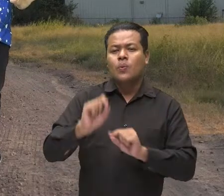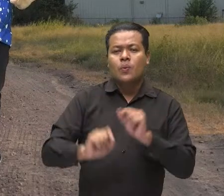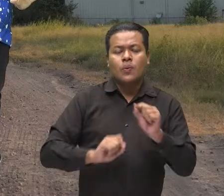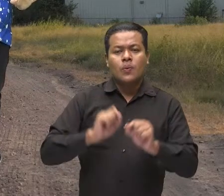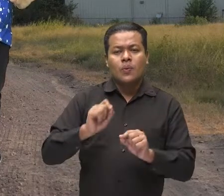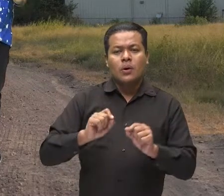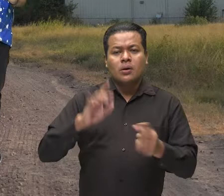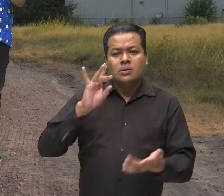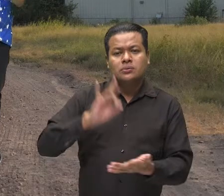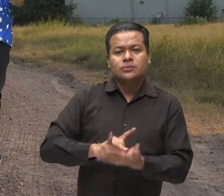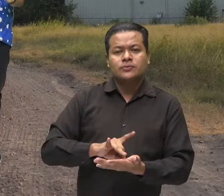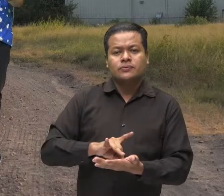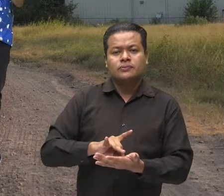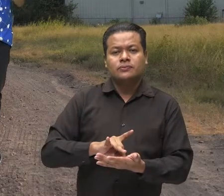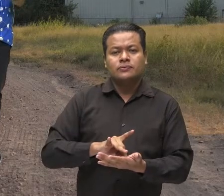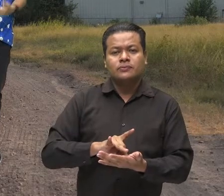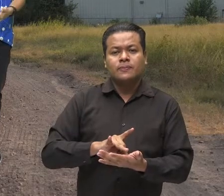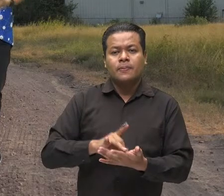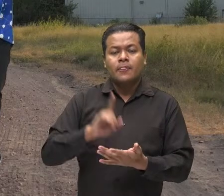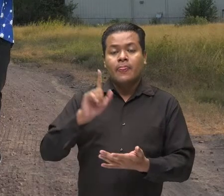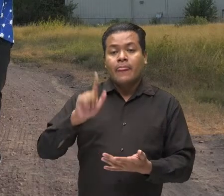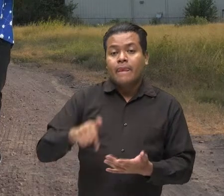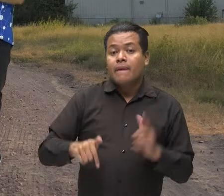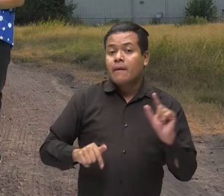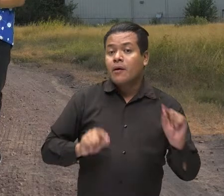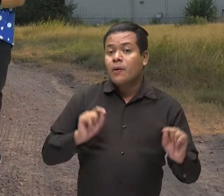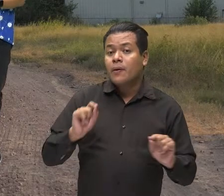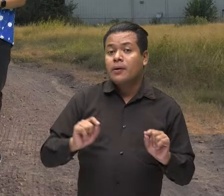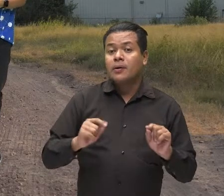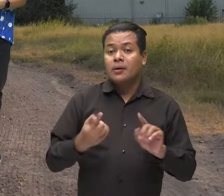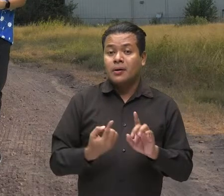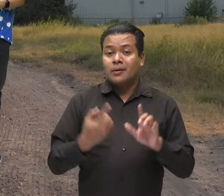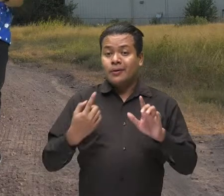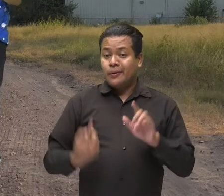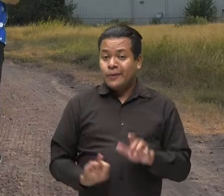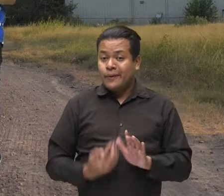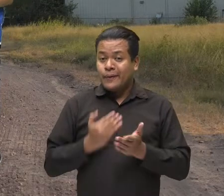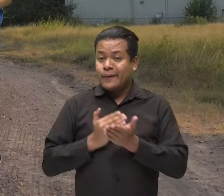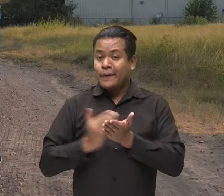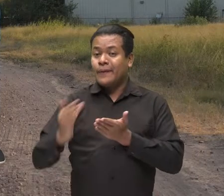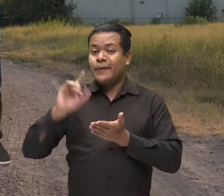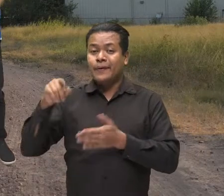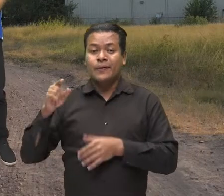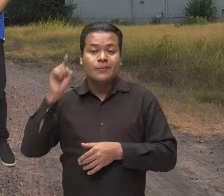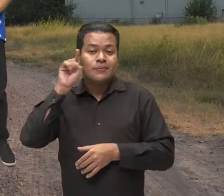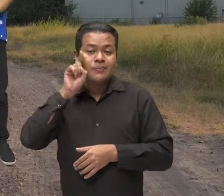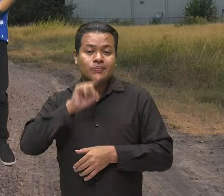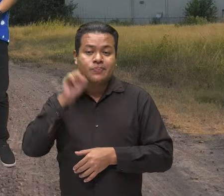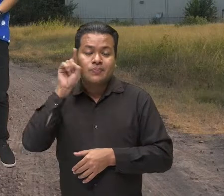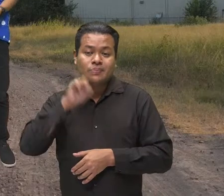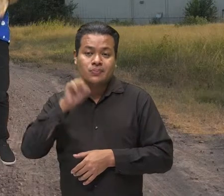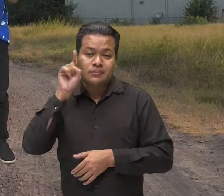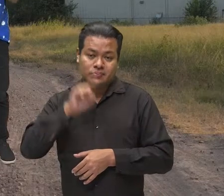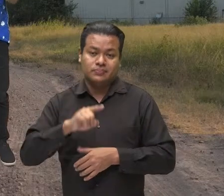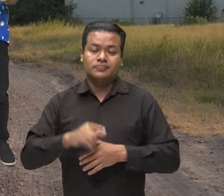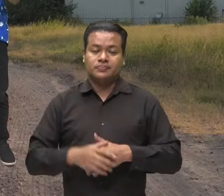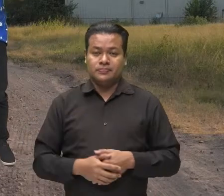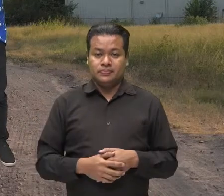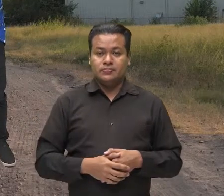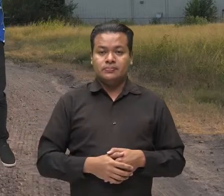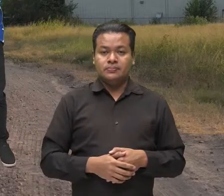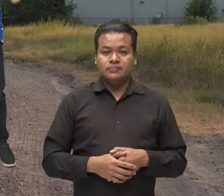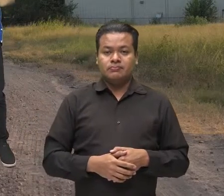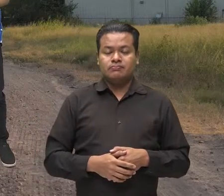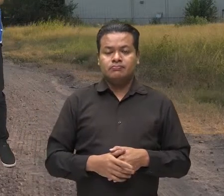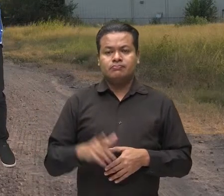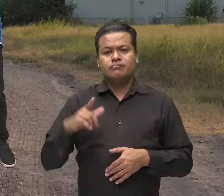entrada da imigração mexicana para os Estados Unidos, ela vem dos Estados Unidos, né? Ela é motivada pelos Estados Unidos, né?